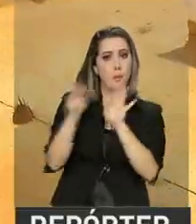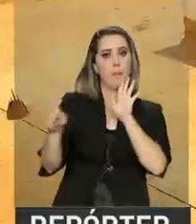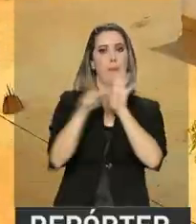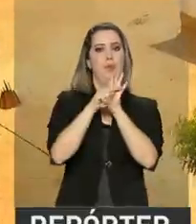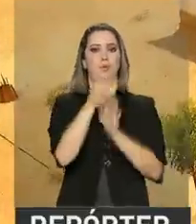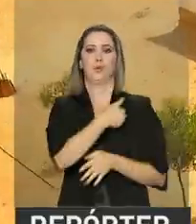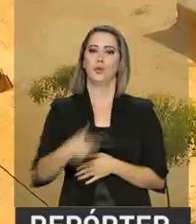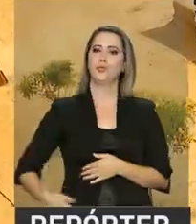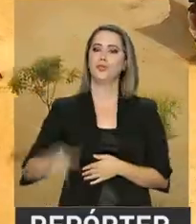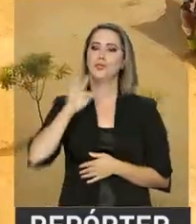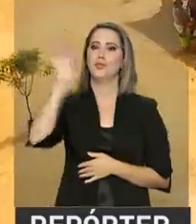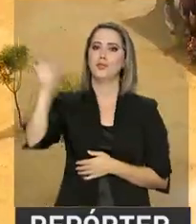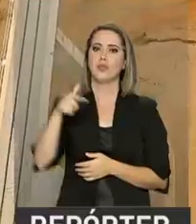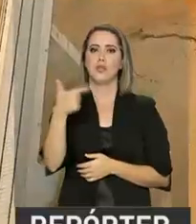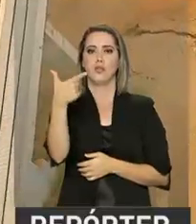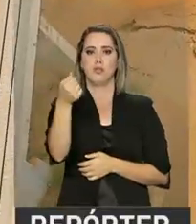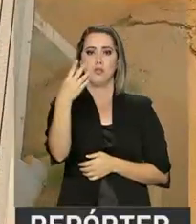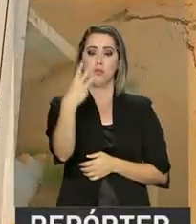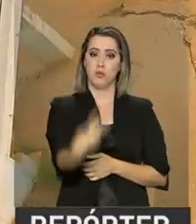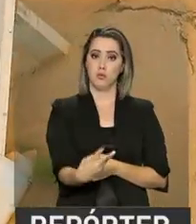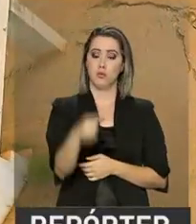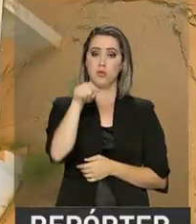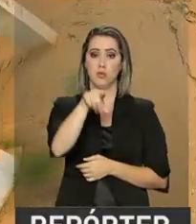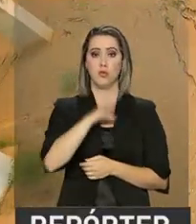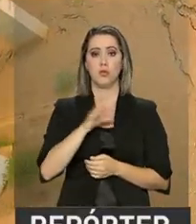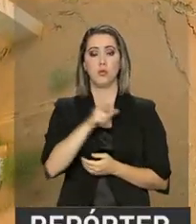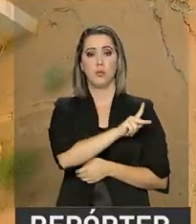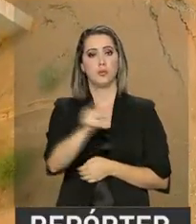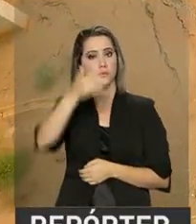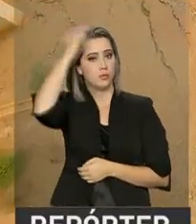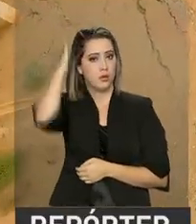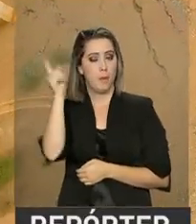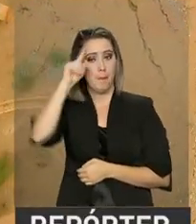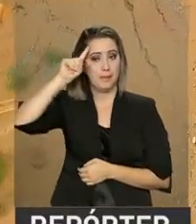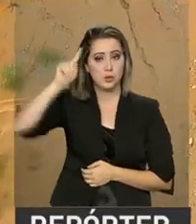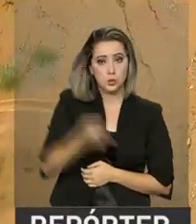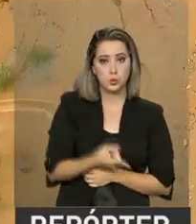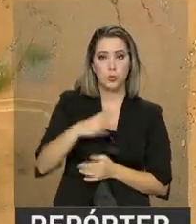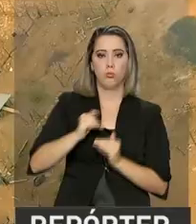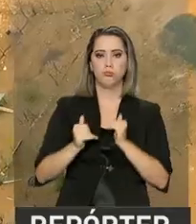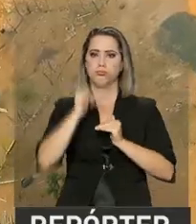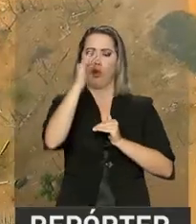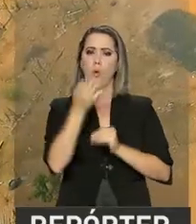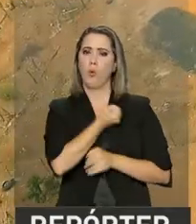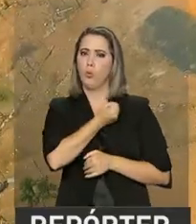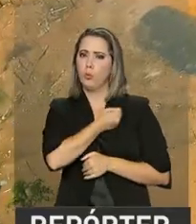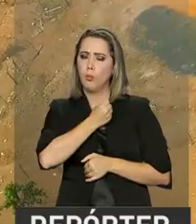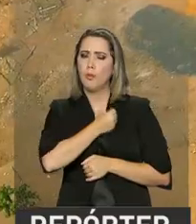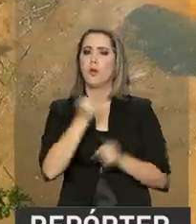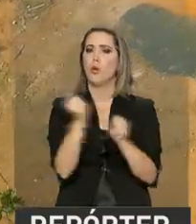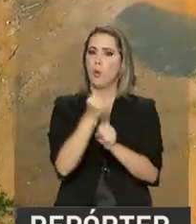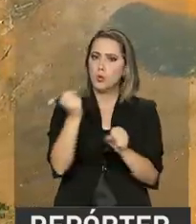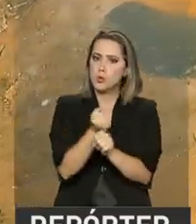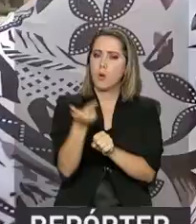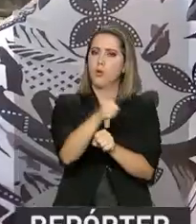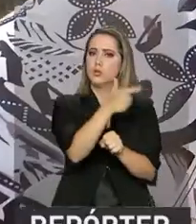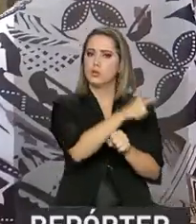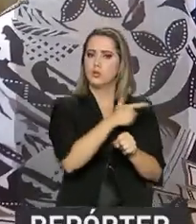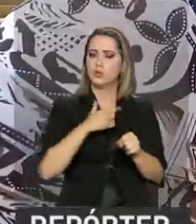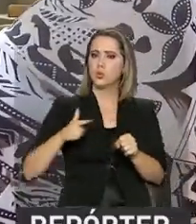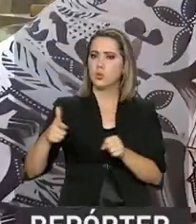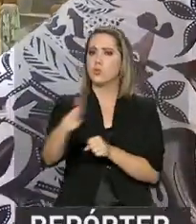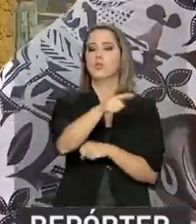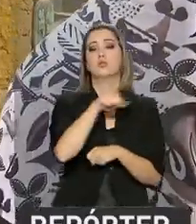governo federal desde 2003. E o presidente Michel Temer determinou o aumento dos investimentos para a construção